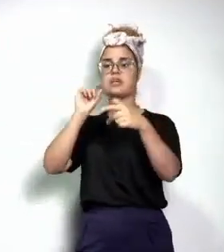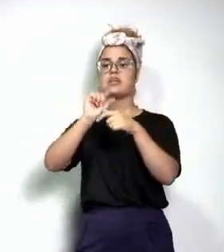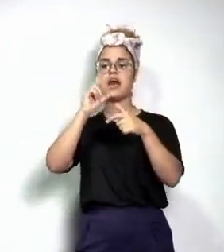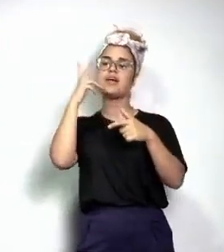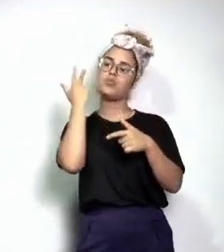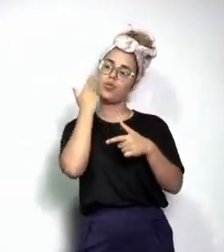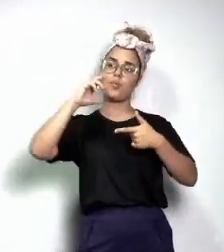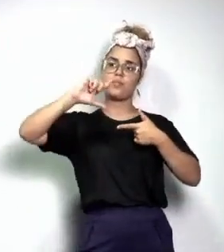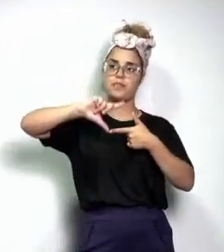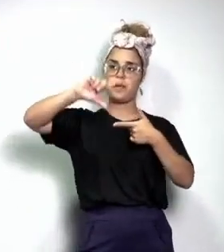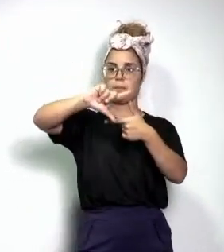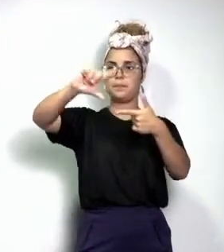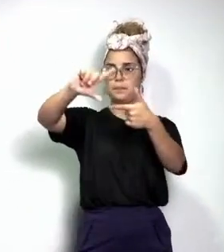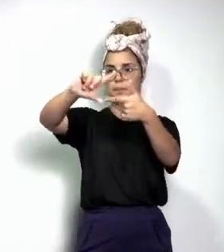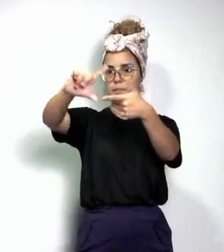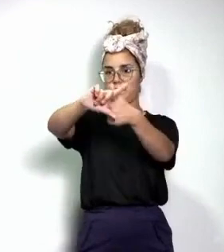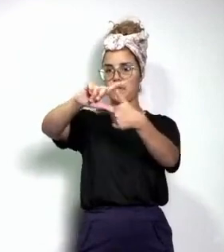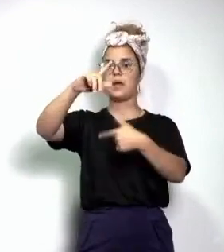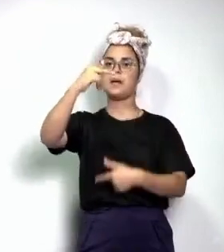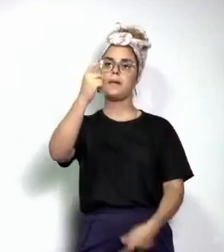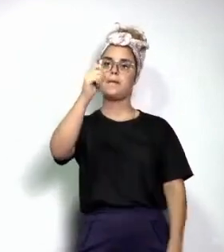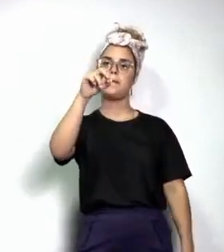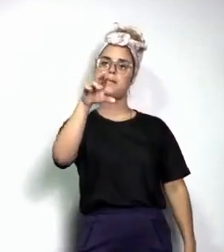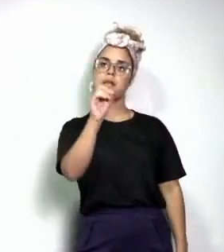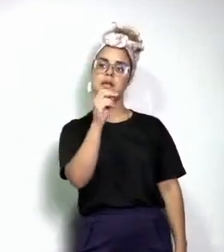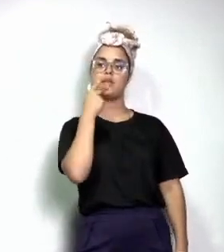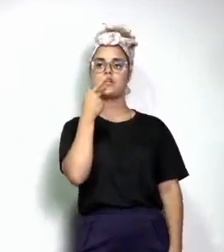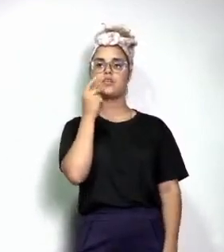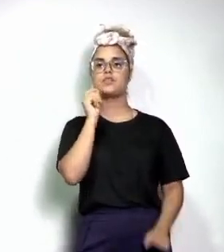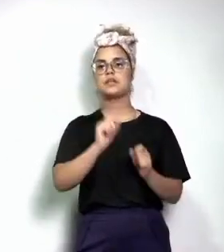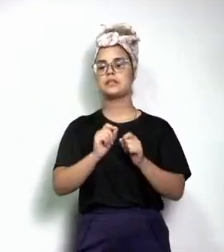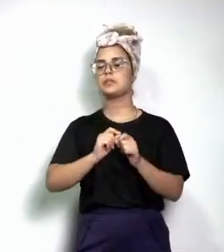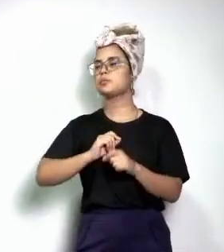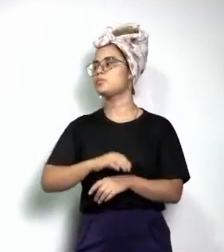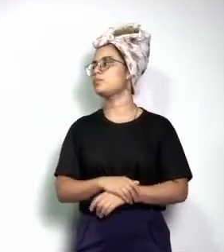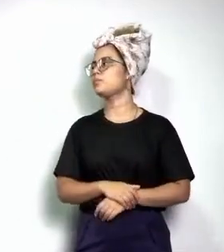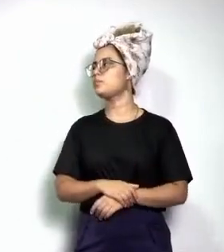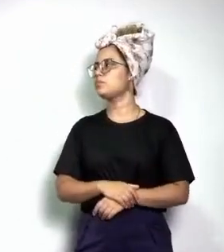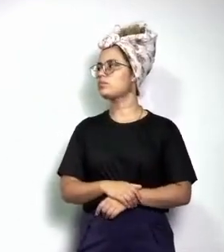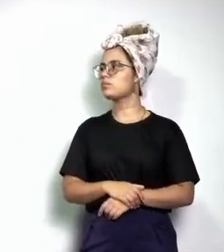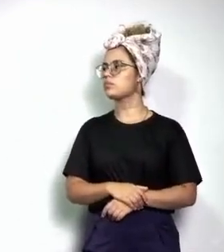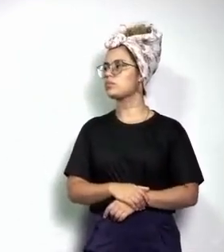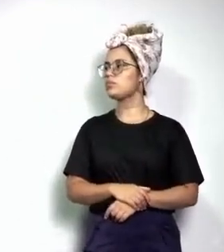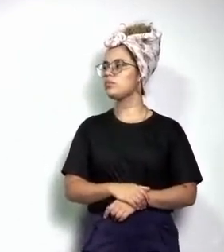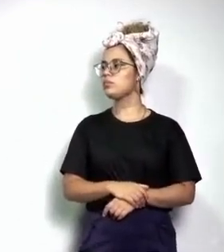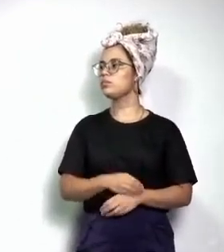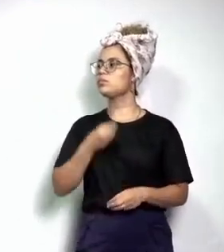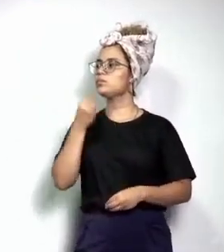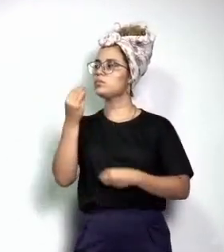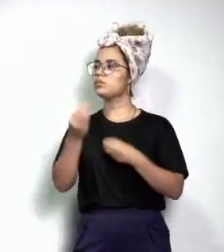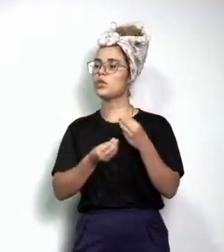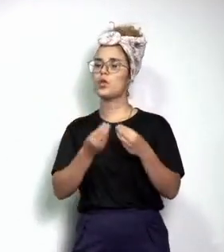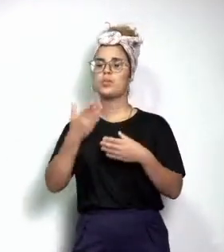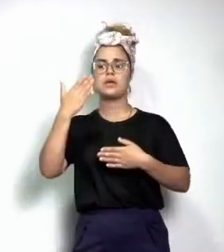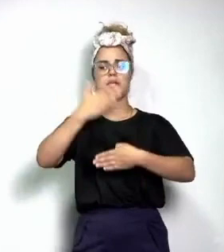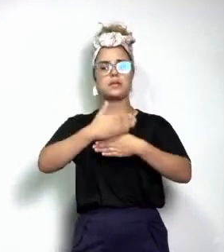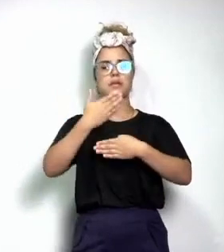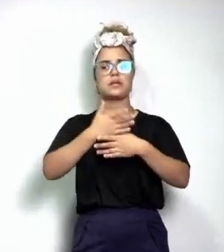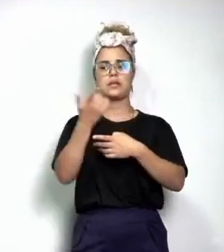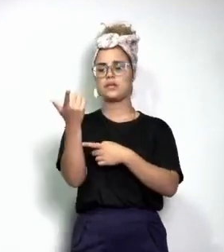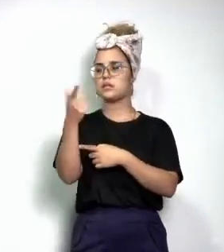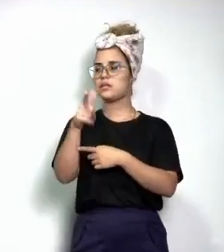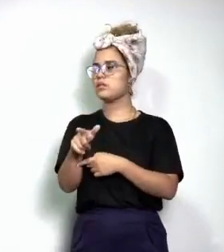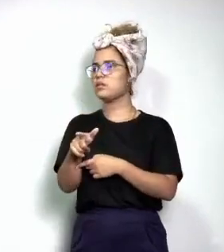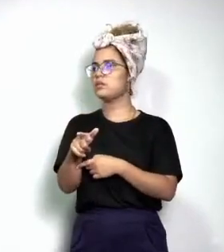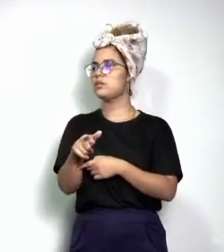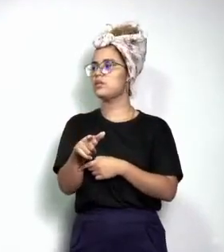diferente. Então, eu tenho 4 planos disso que eu estou fazendo. E aí, como essas claquetes não têm